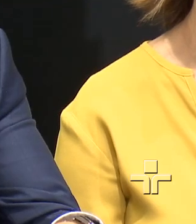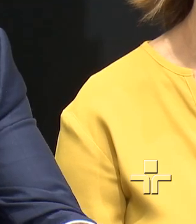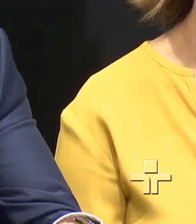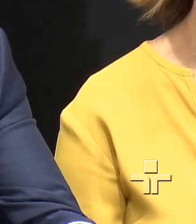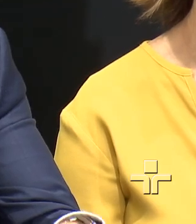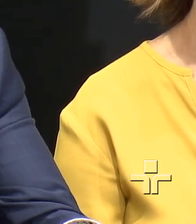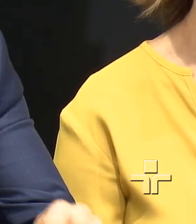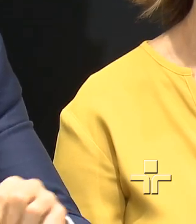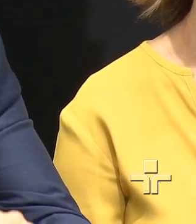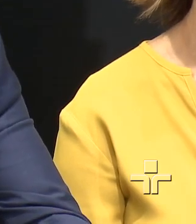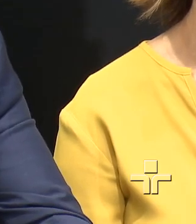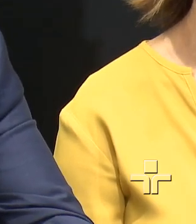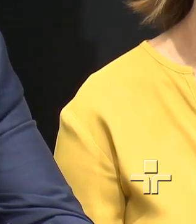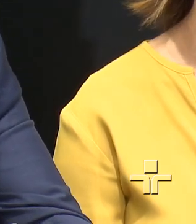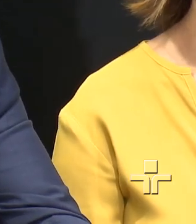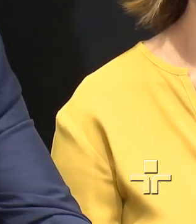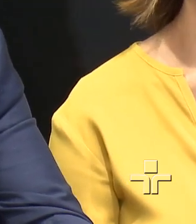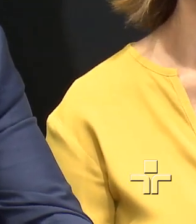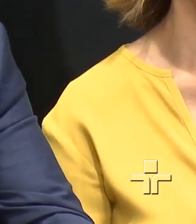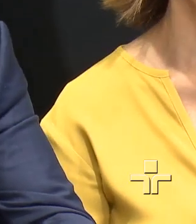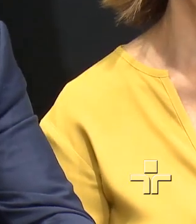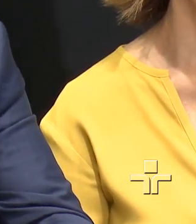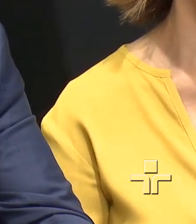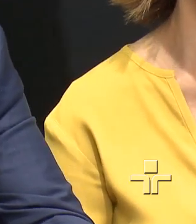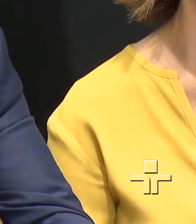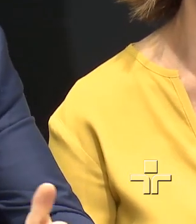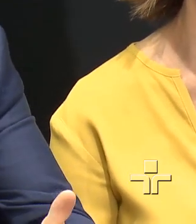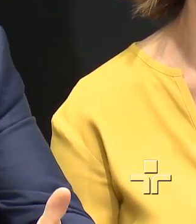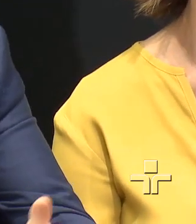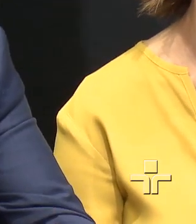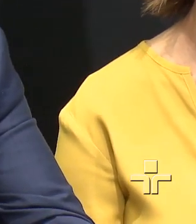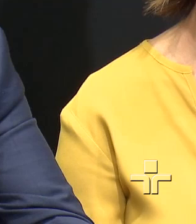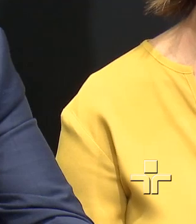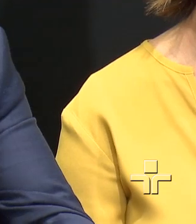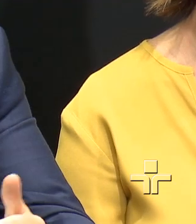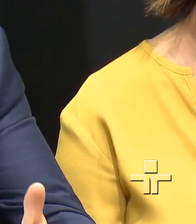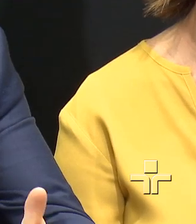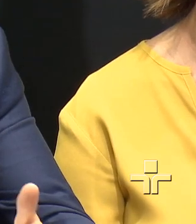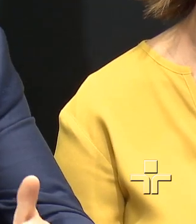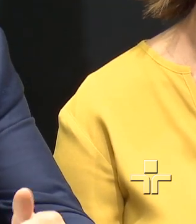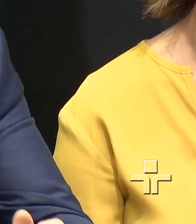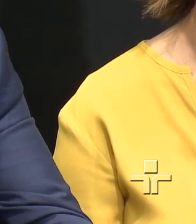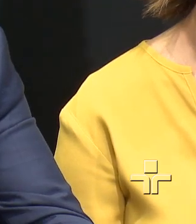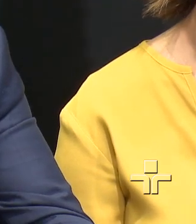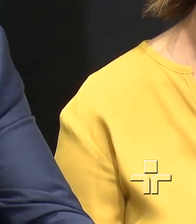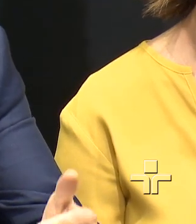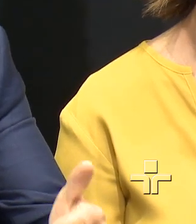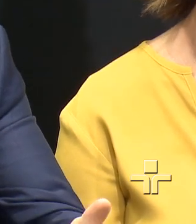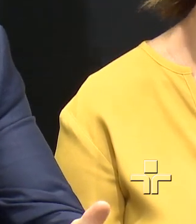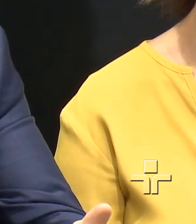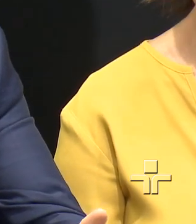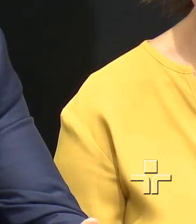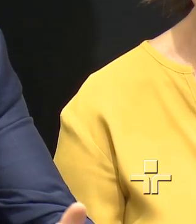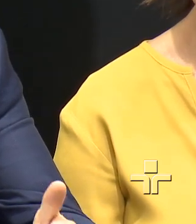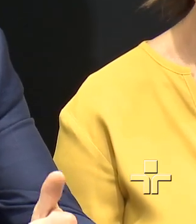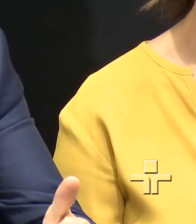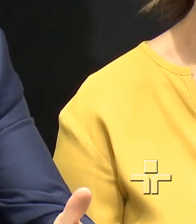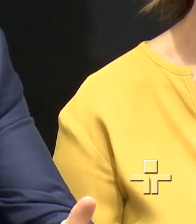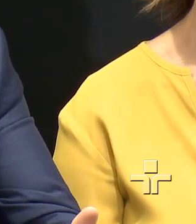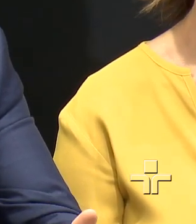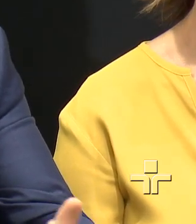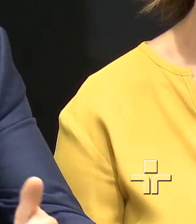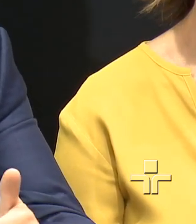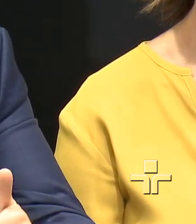devem denunciar qualquer ameaça que recebam, tanto nas suas casas quanto fora delas, no seu ambiente de